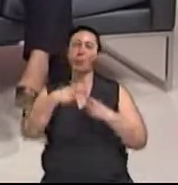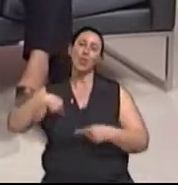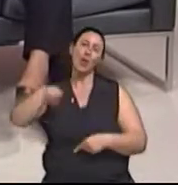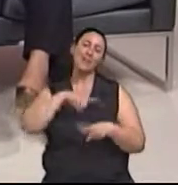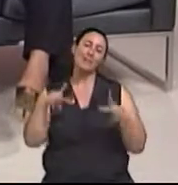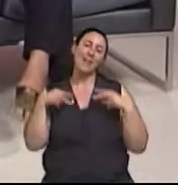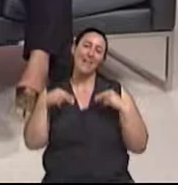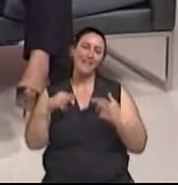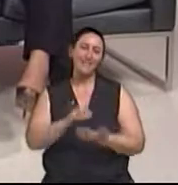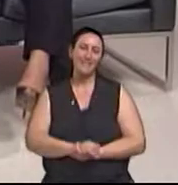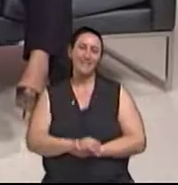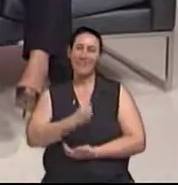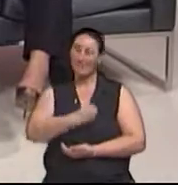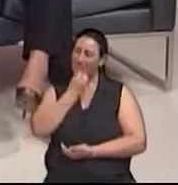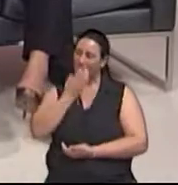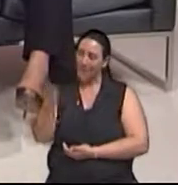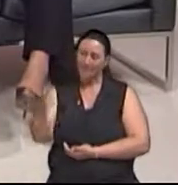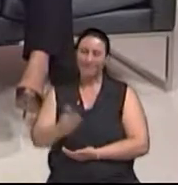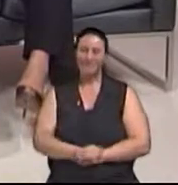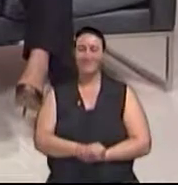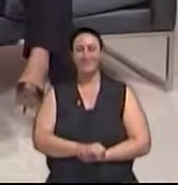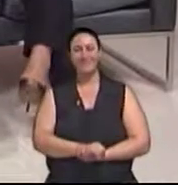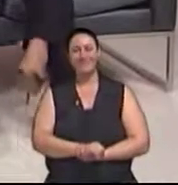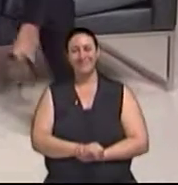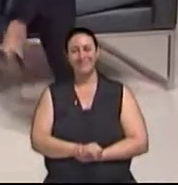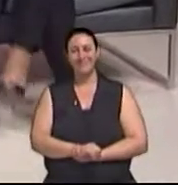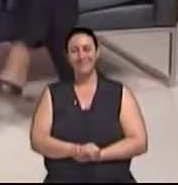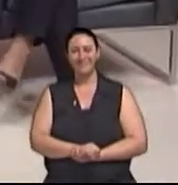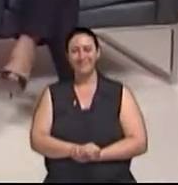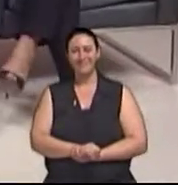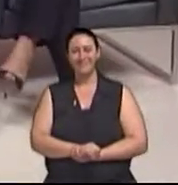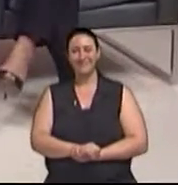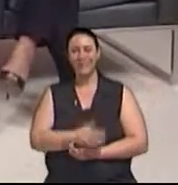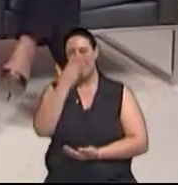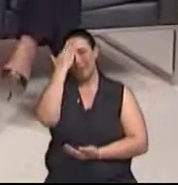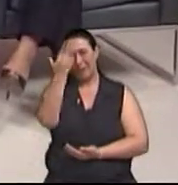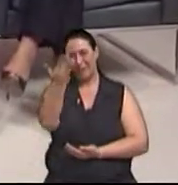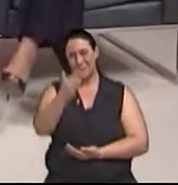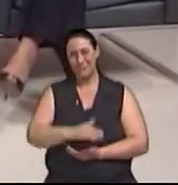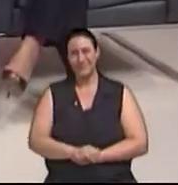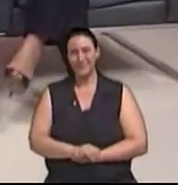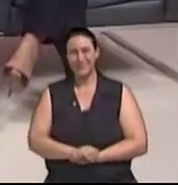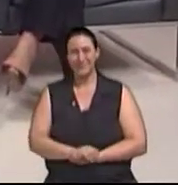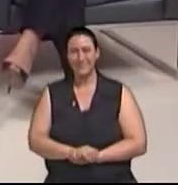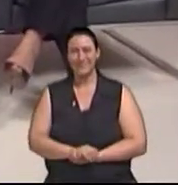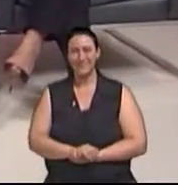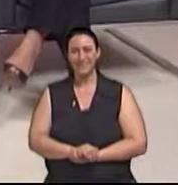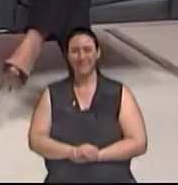merece né viva bem Doutora Viva Bem obrigada a vocês